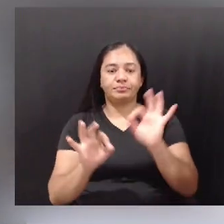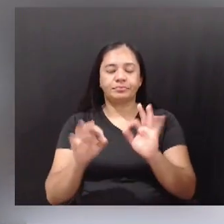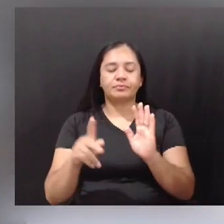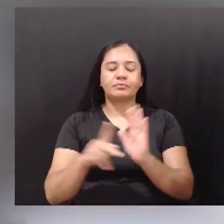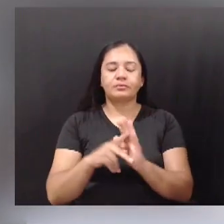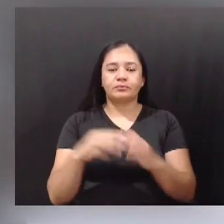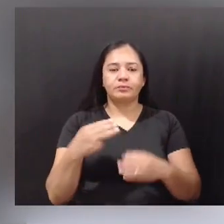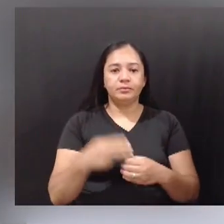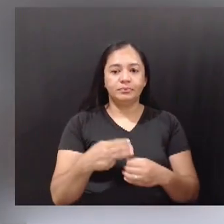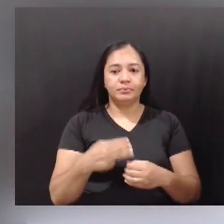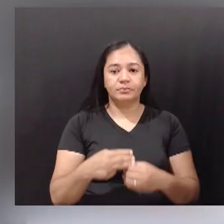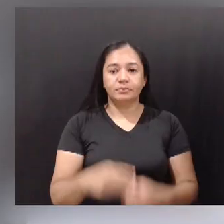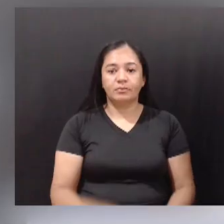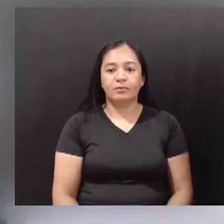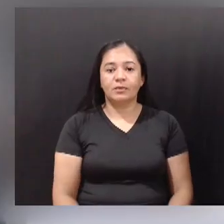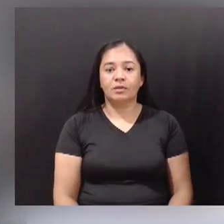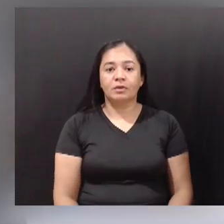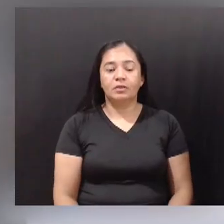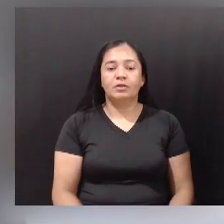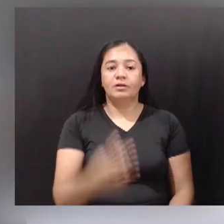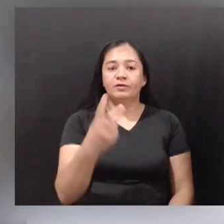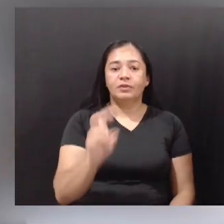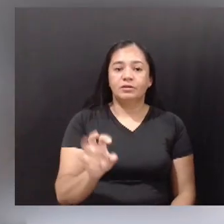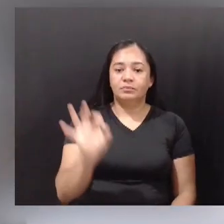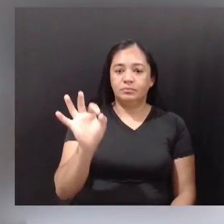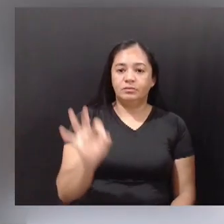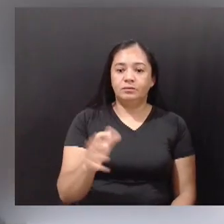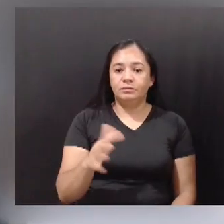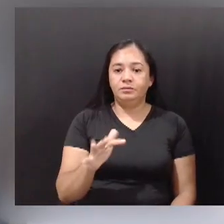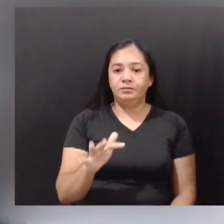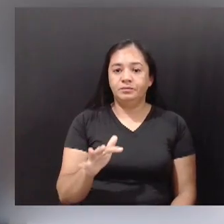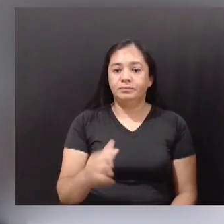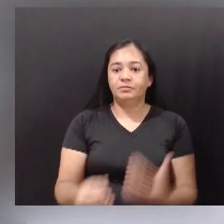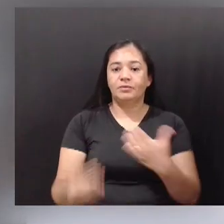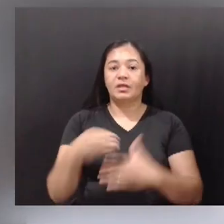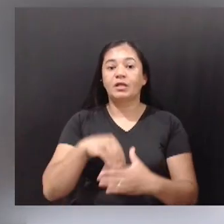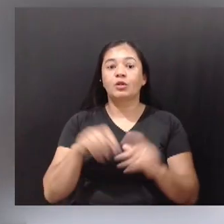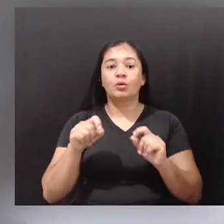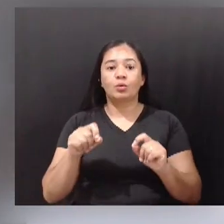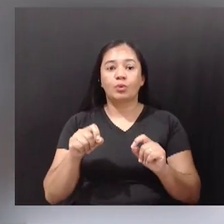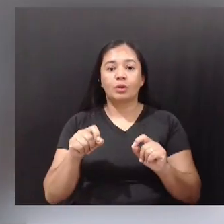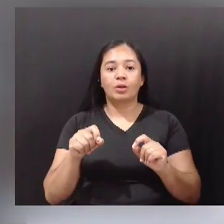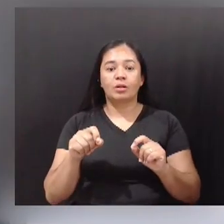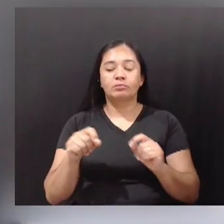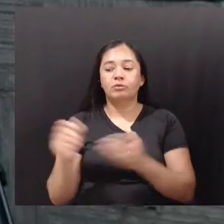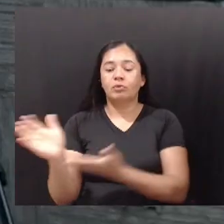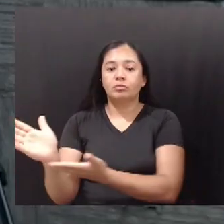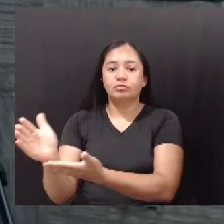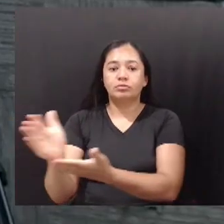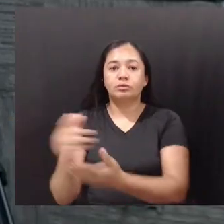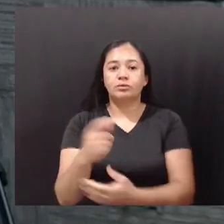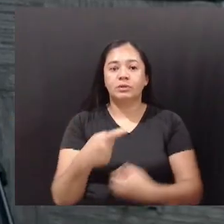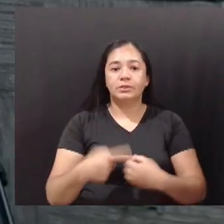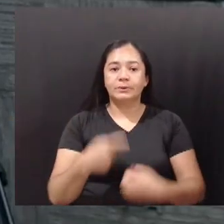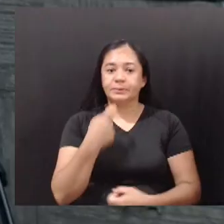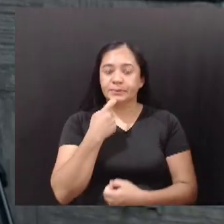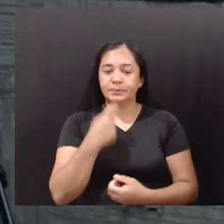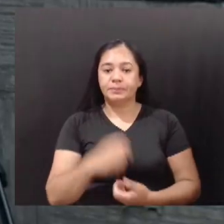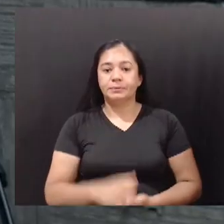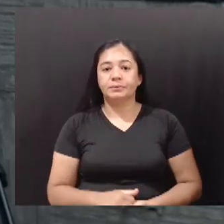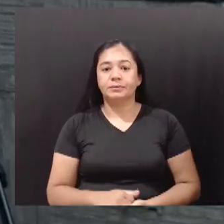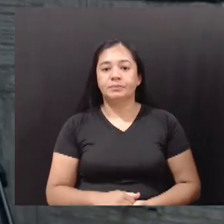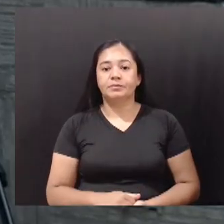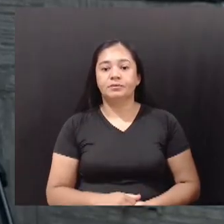20%, 25% muitas vezes dentro daquilo que é arrecadado na cidade de Campinas. E com